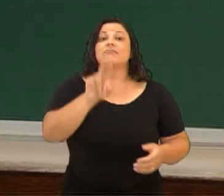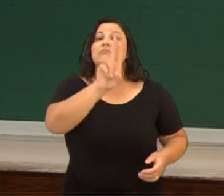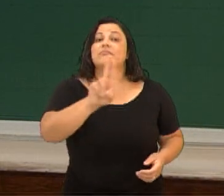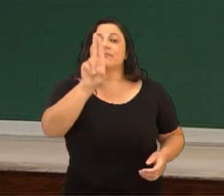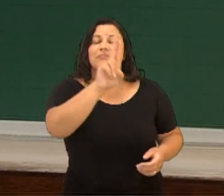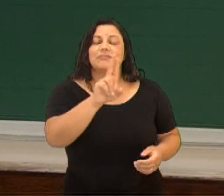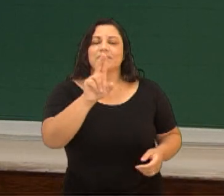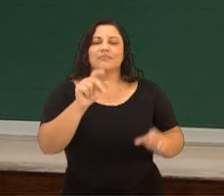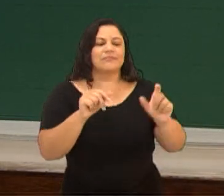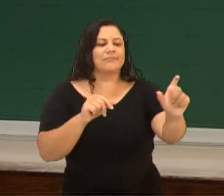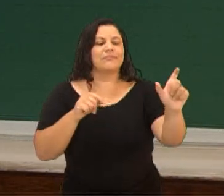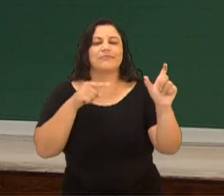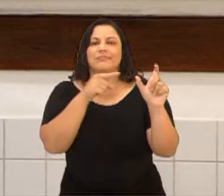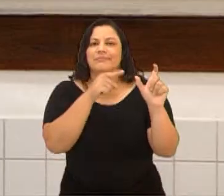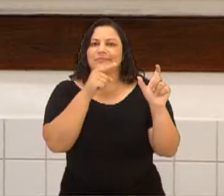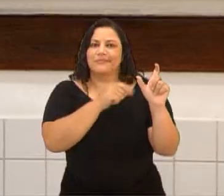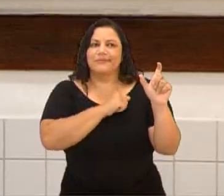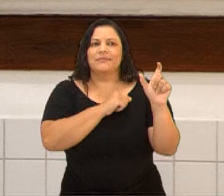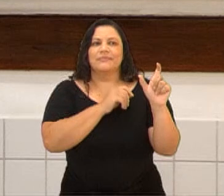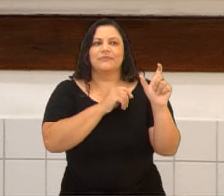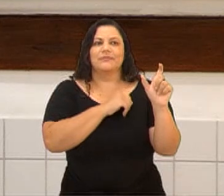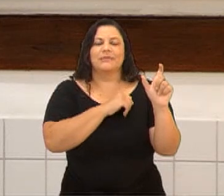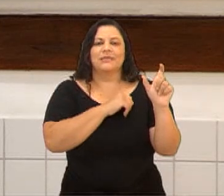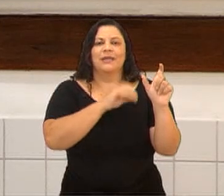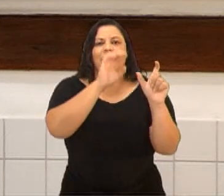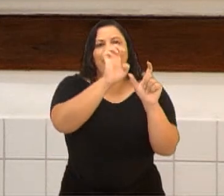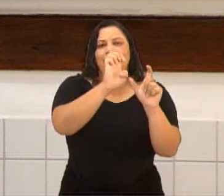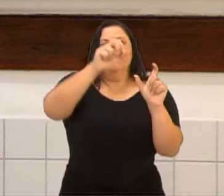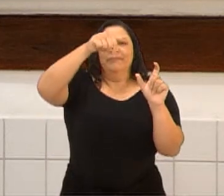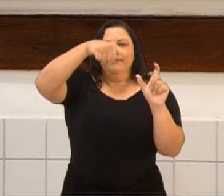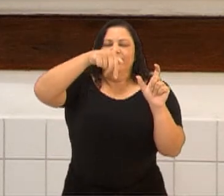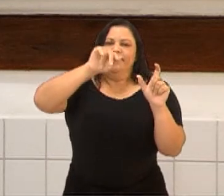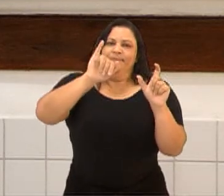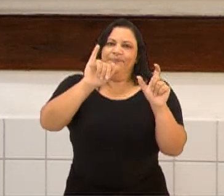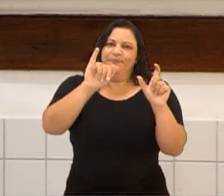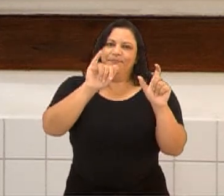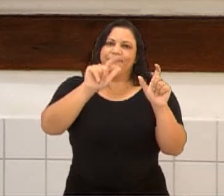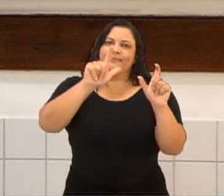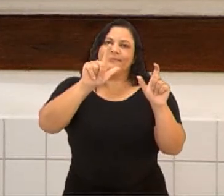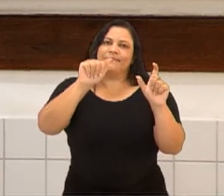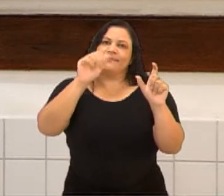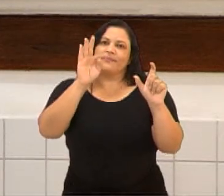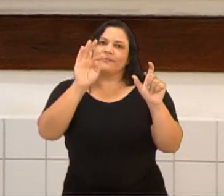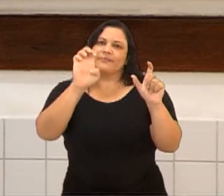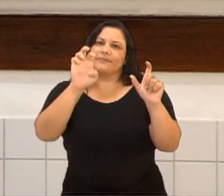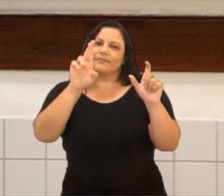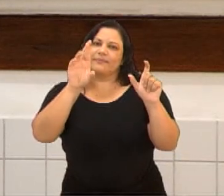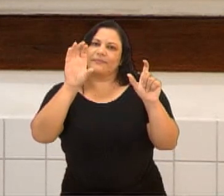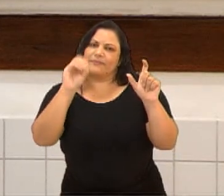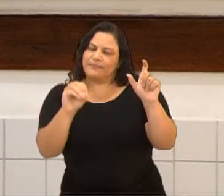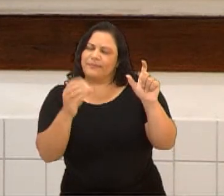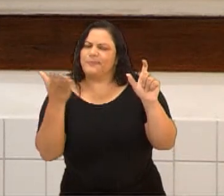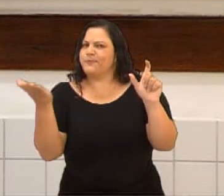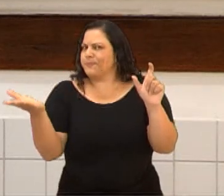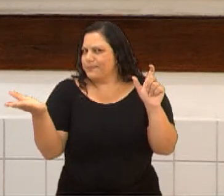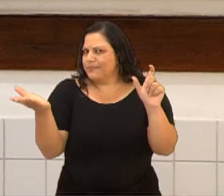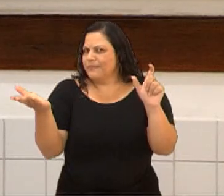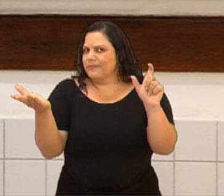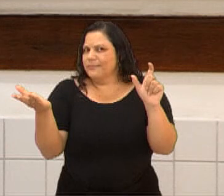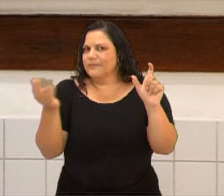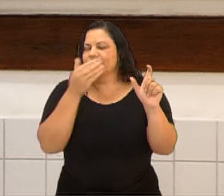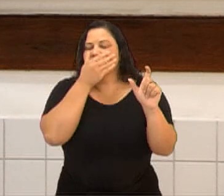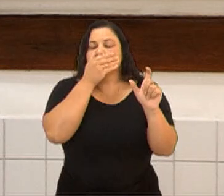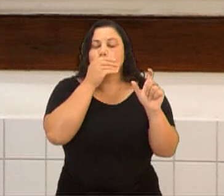palavrinha difícil. Triângulo equilátero. Vocês lembram o que é isso? Um triângulo ele